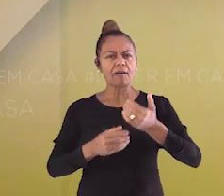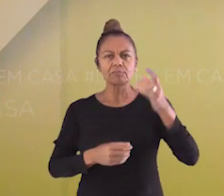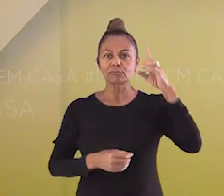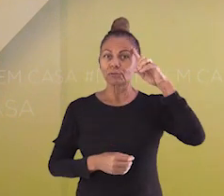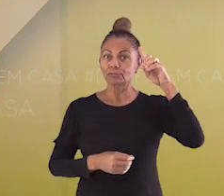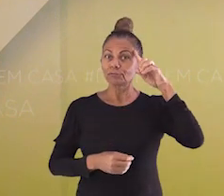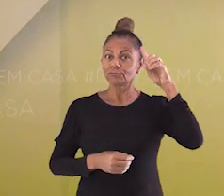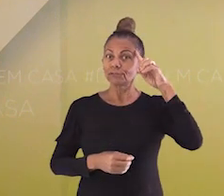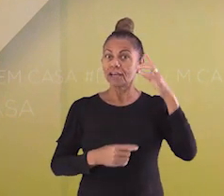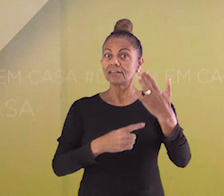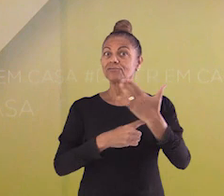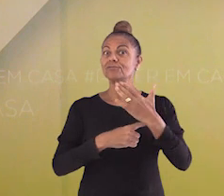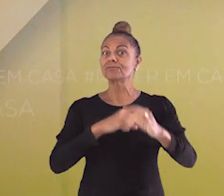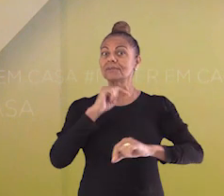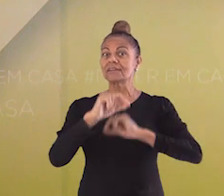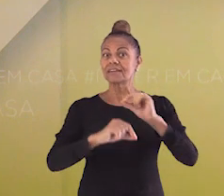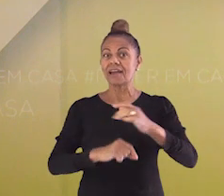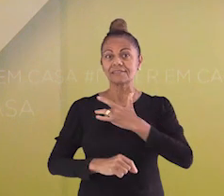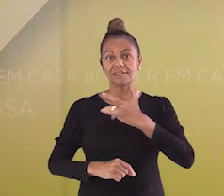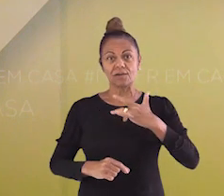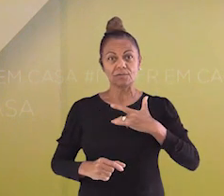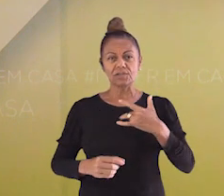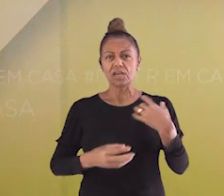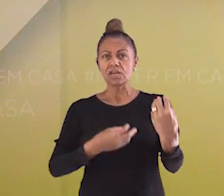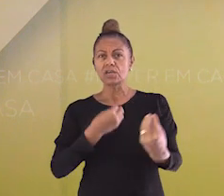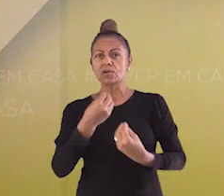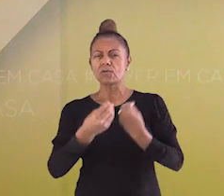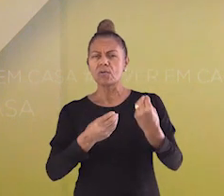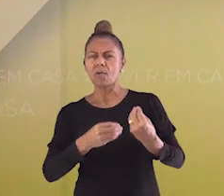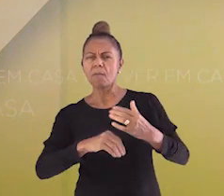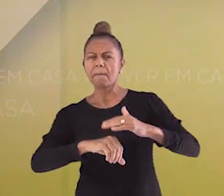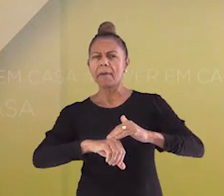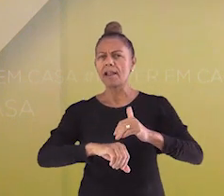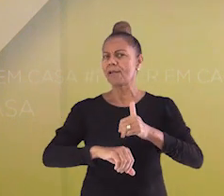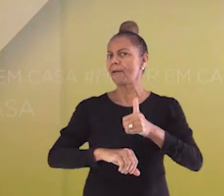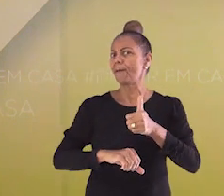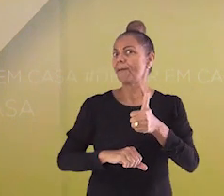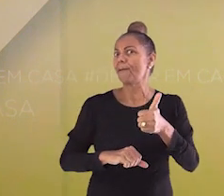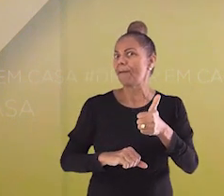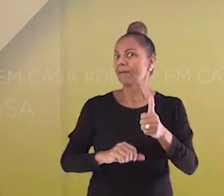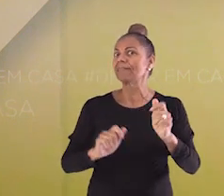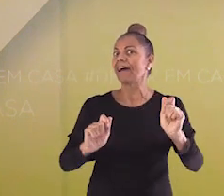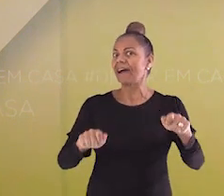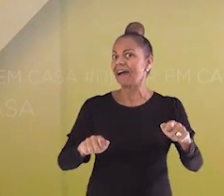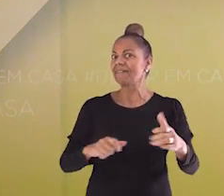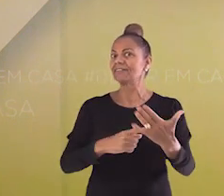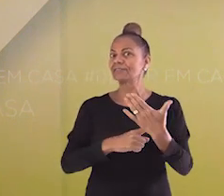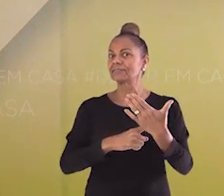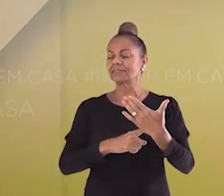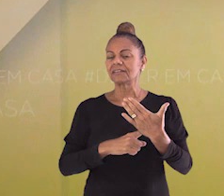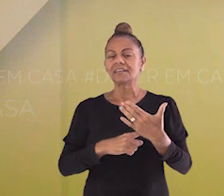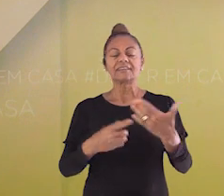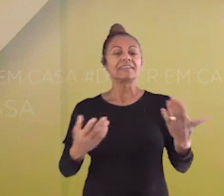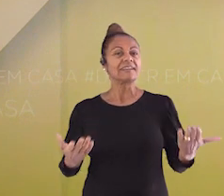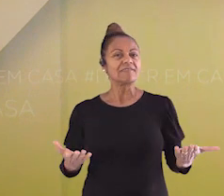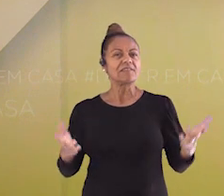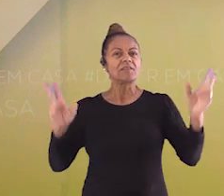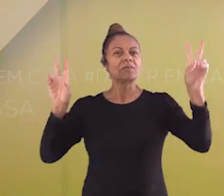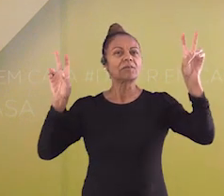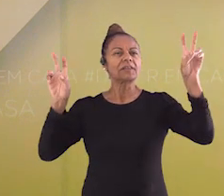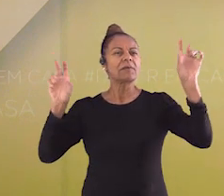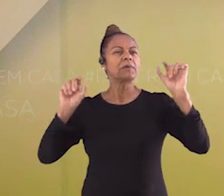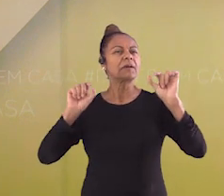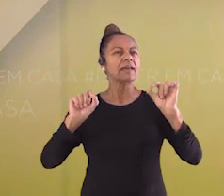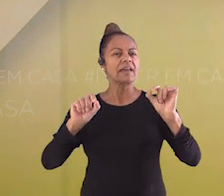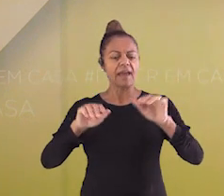mais ainda, como a gente pode melhorar essa alimentação. Vamos falar sobre a boa mesa, comidas